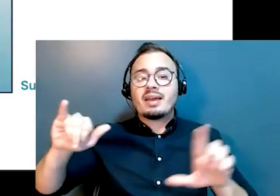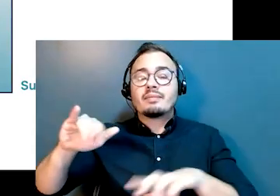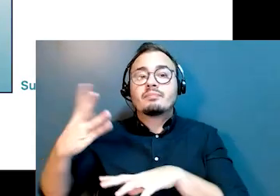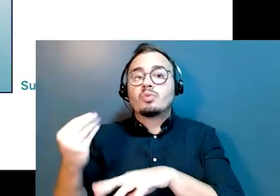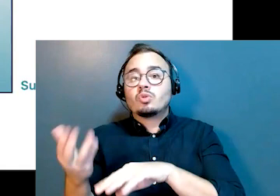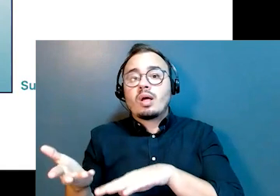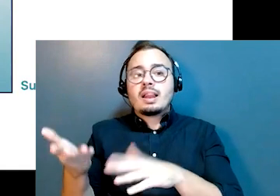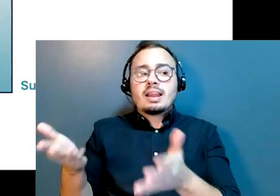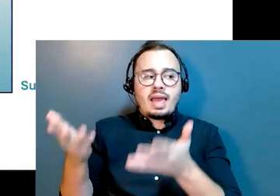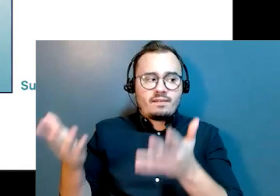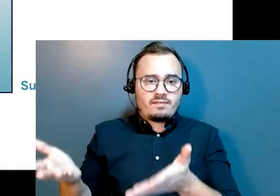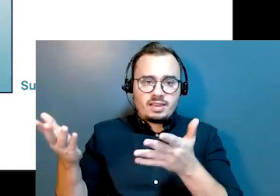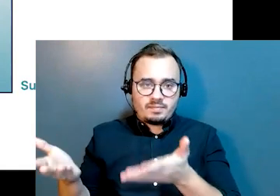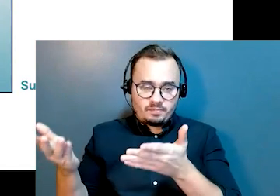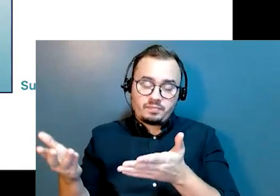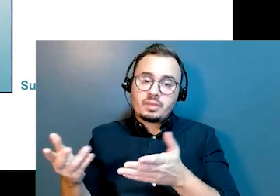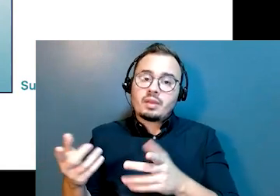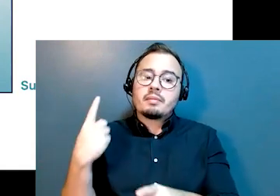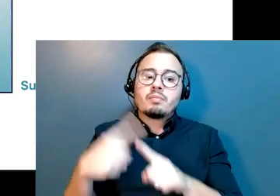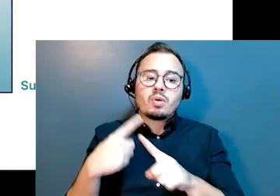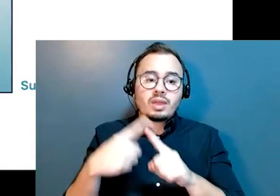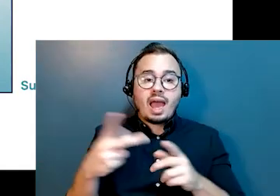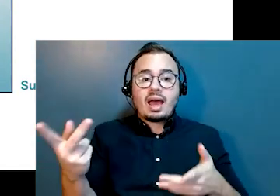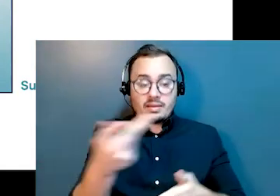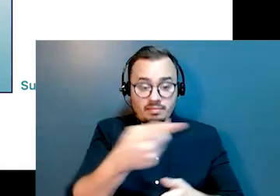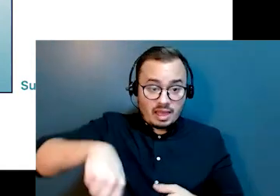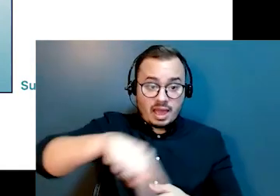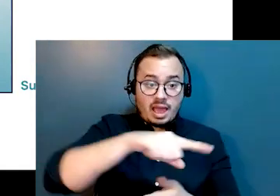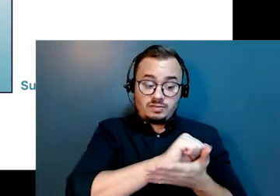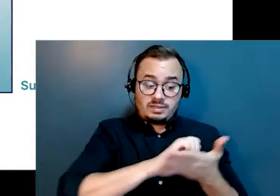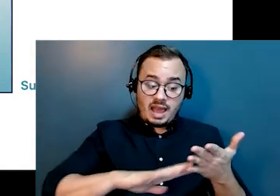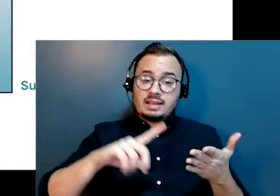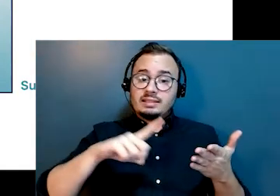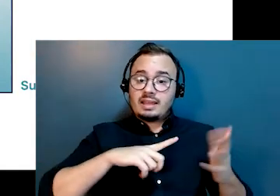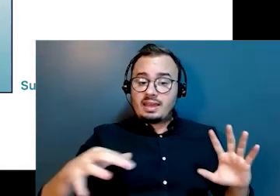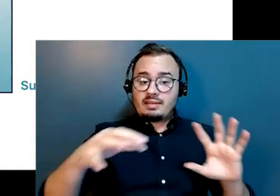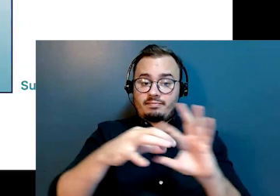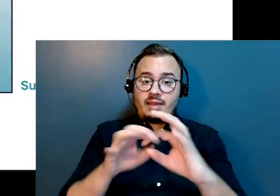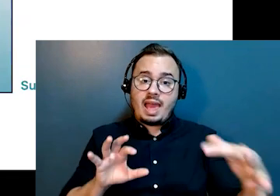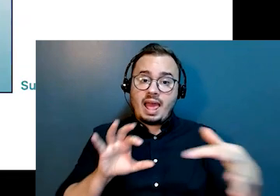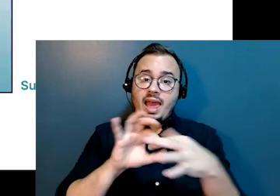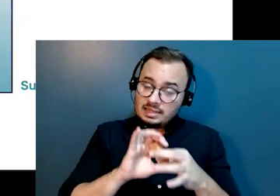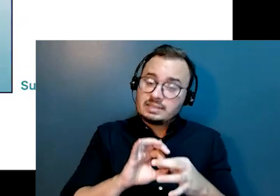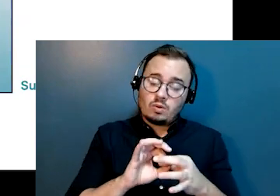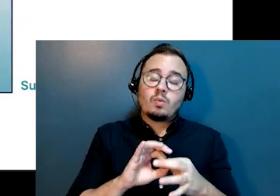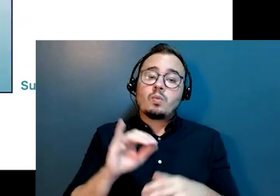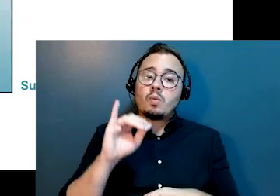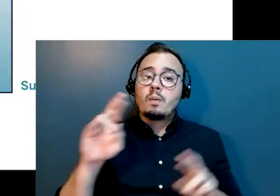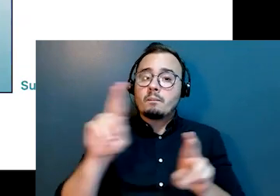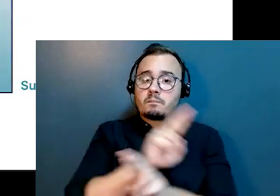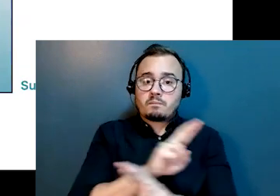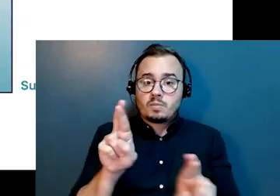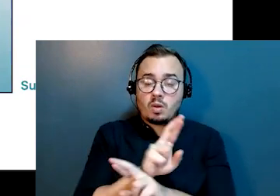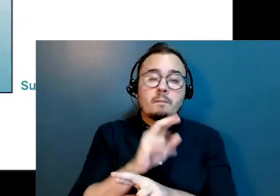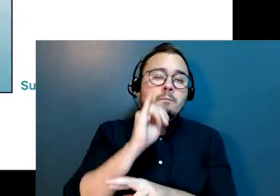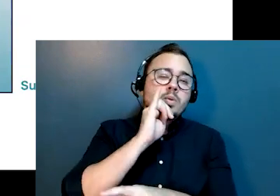da dependência entre as atividades, ocorre bloqueio. Então, se eu trabalho desenvolvendo aplicativo para smartphone, talvez